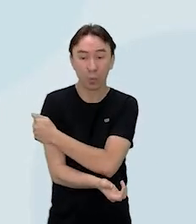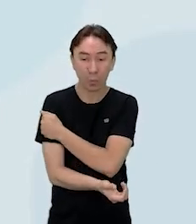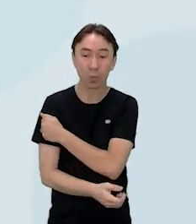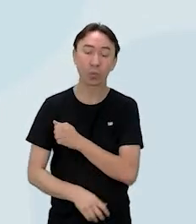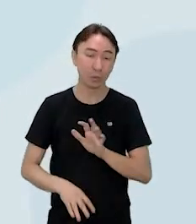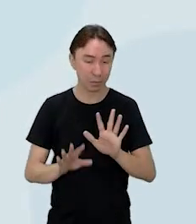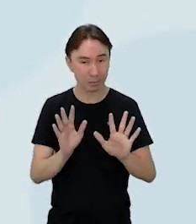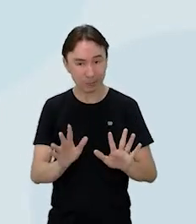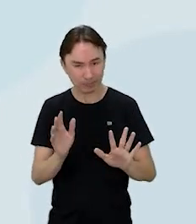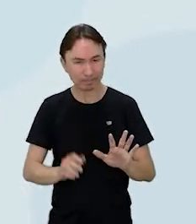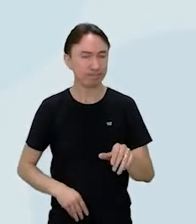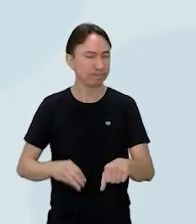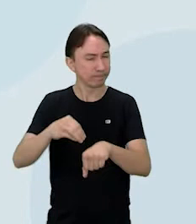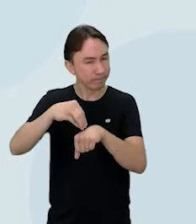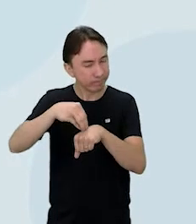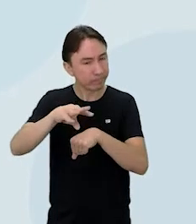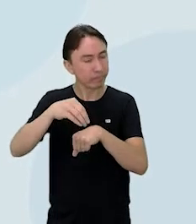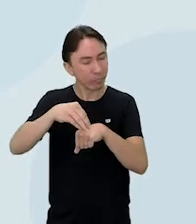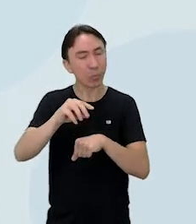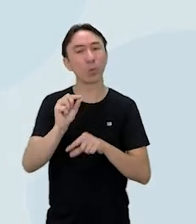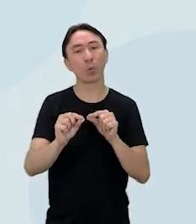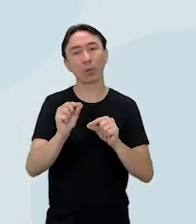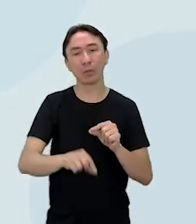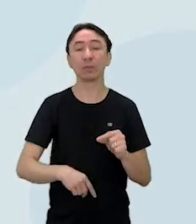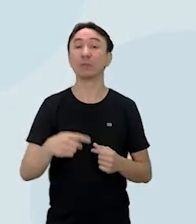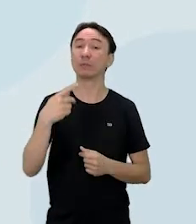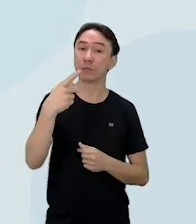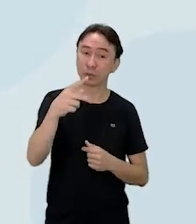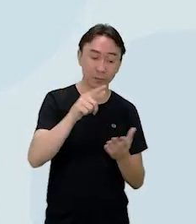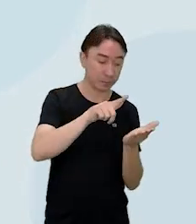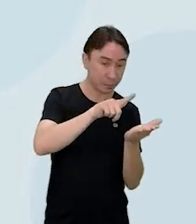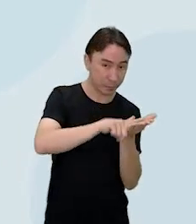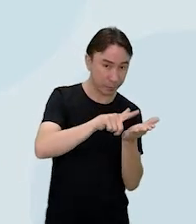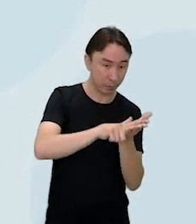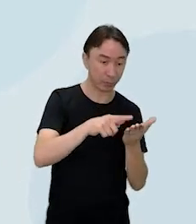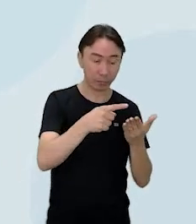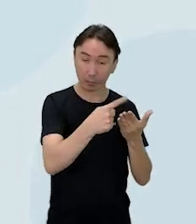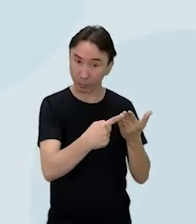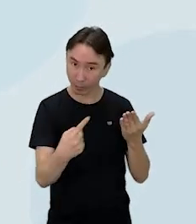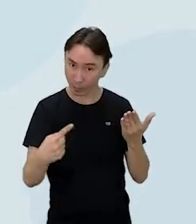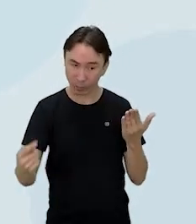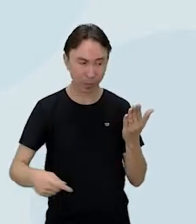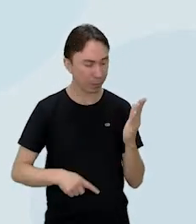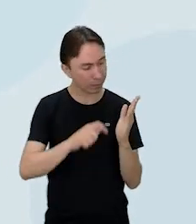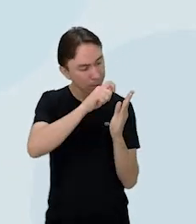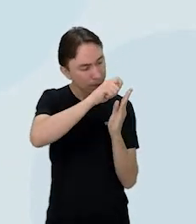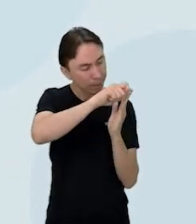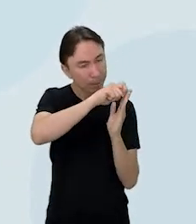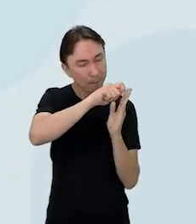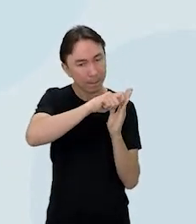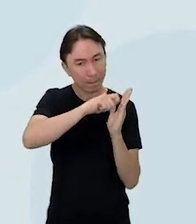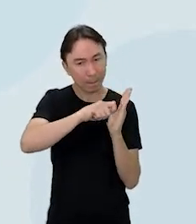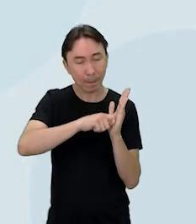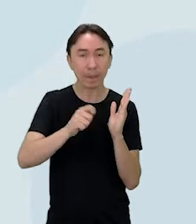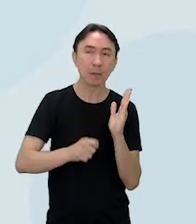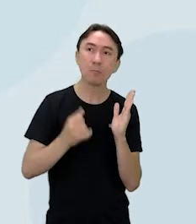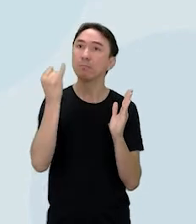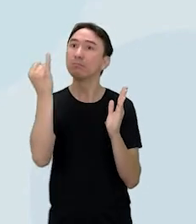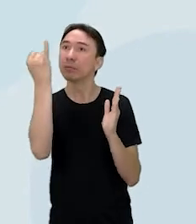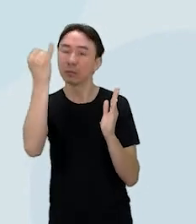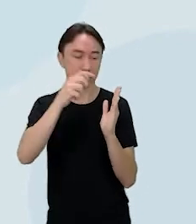possa registrar em seu diário de bordo, conforme a gente já orientou nas aulas anteriores, os tópicos e os pontos de atenção,